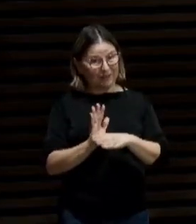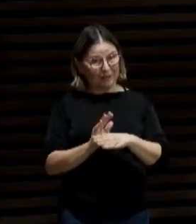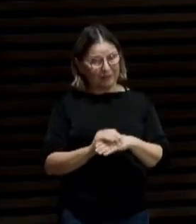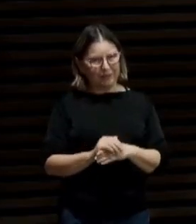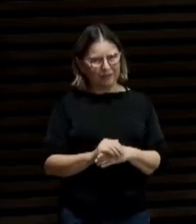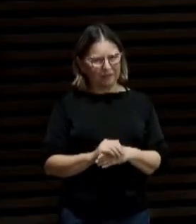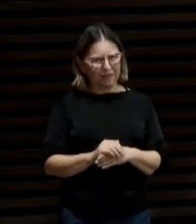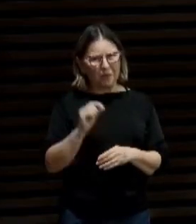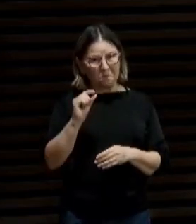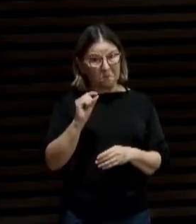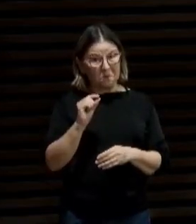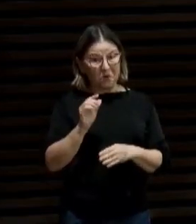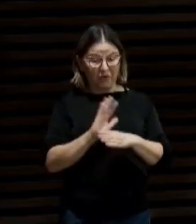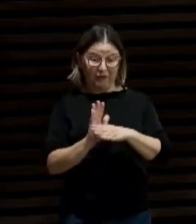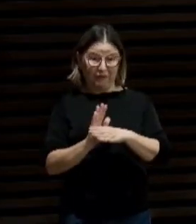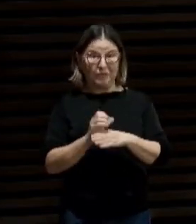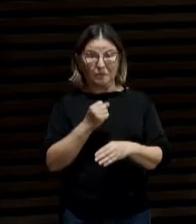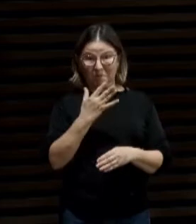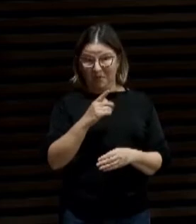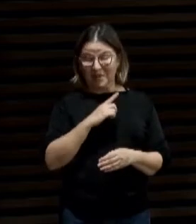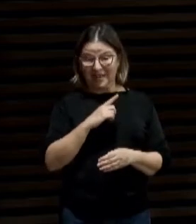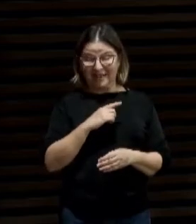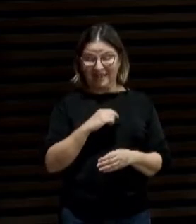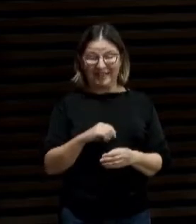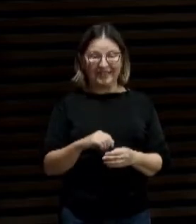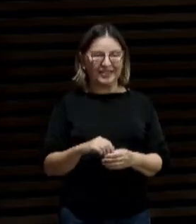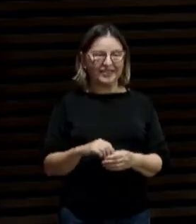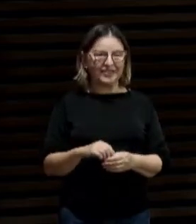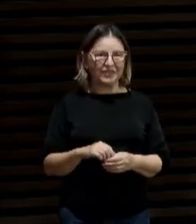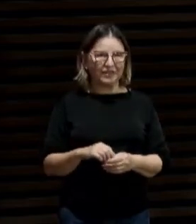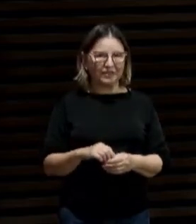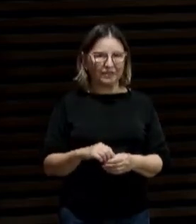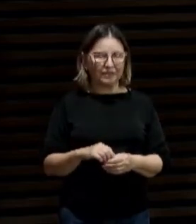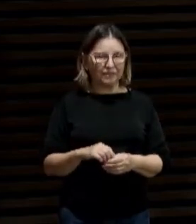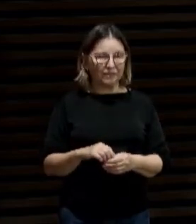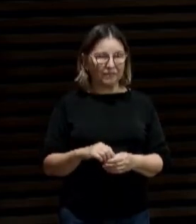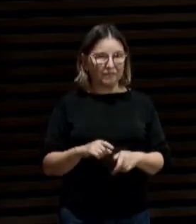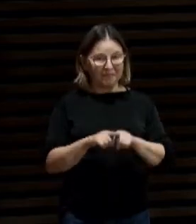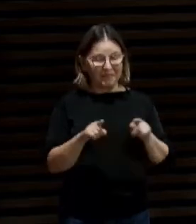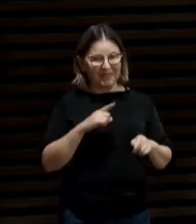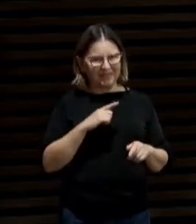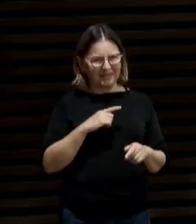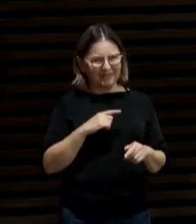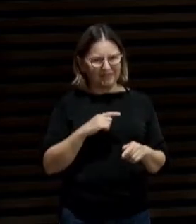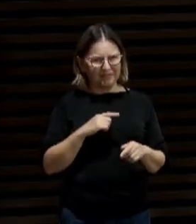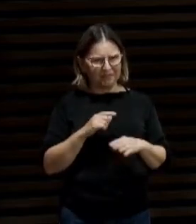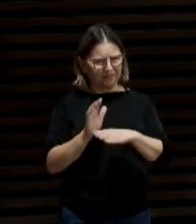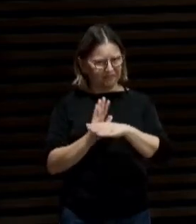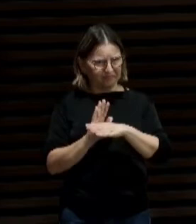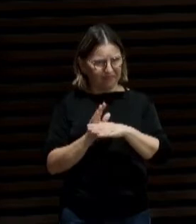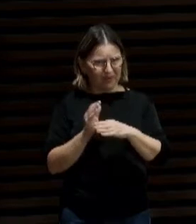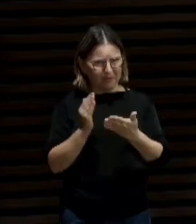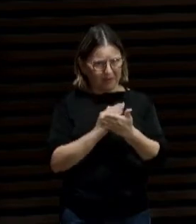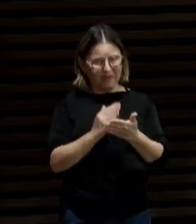poucos filmes bons que tem no Netflix, né? E hoje é o último dia para assistir, vai sair do ar. Mas tem uma cena em que ele está conversando com um centurião